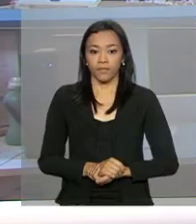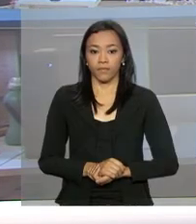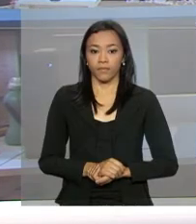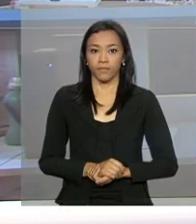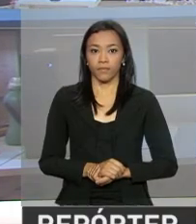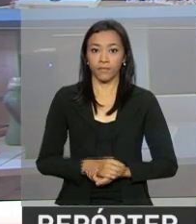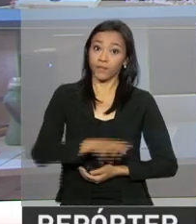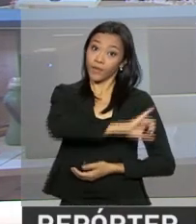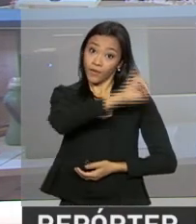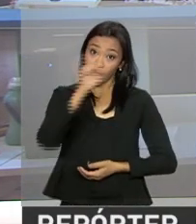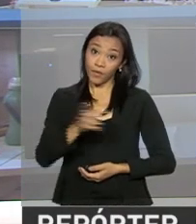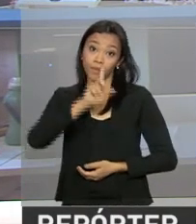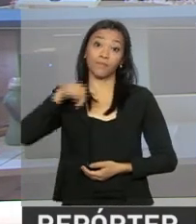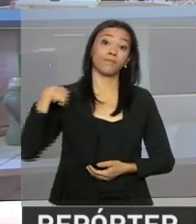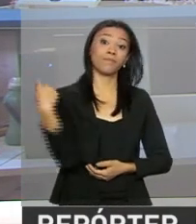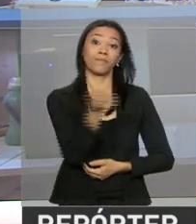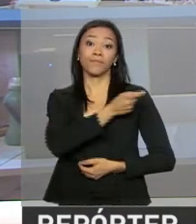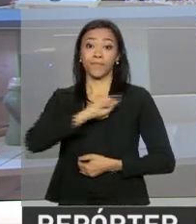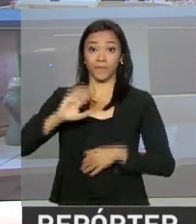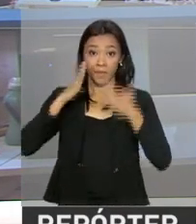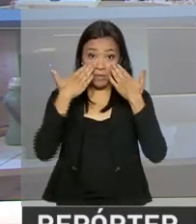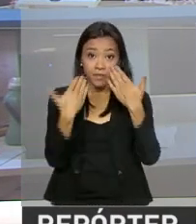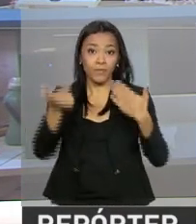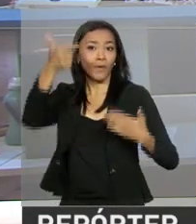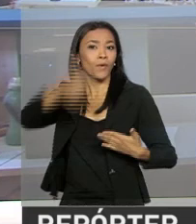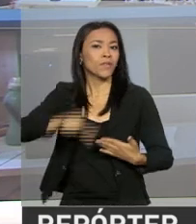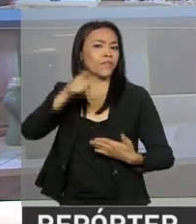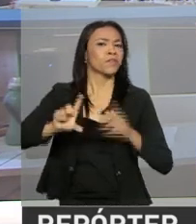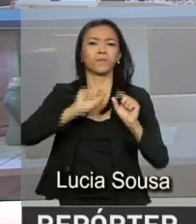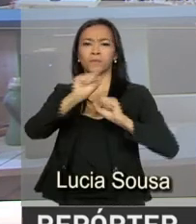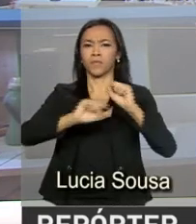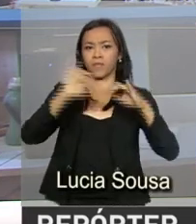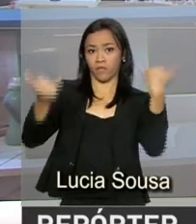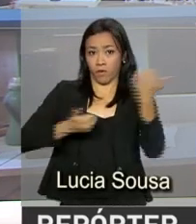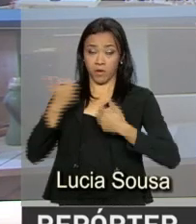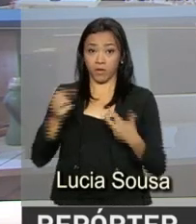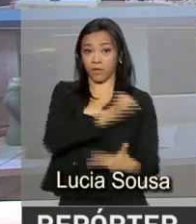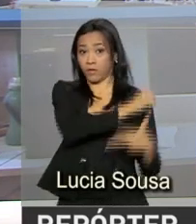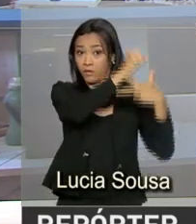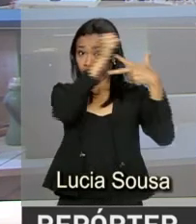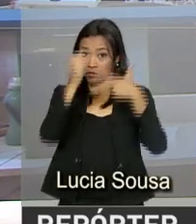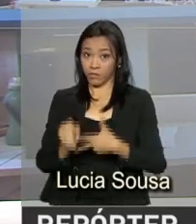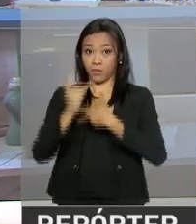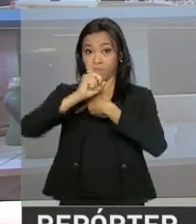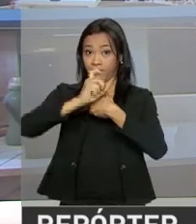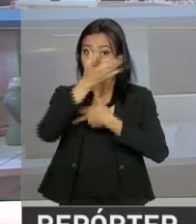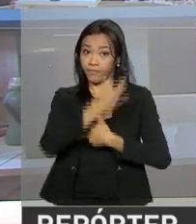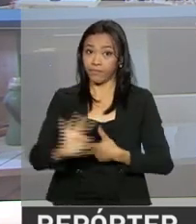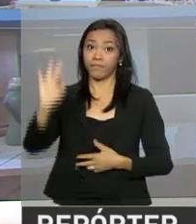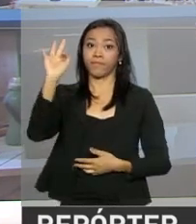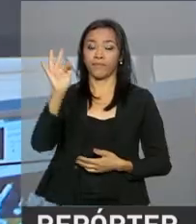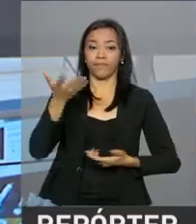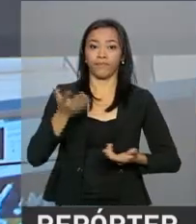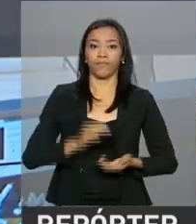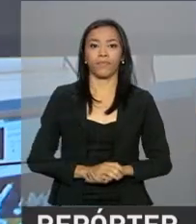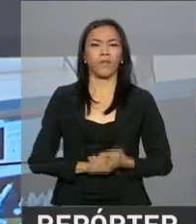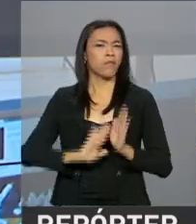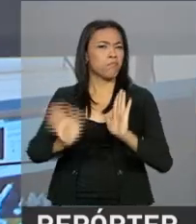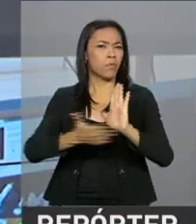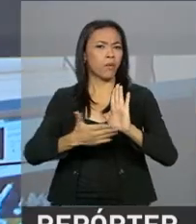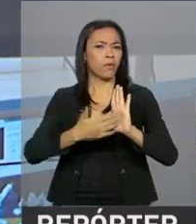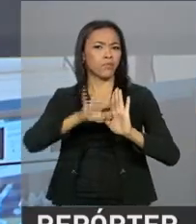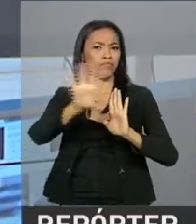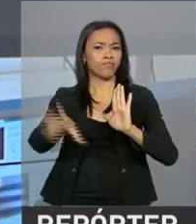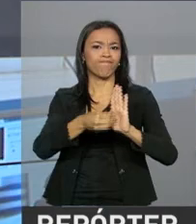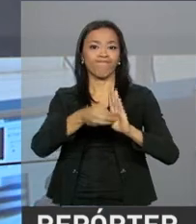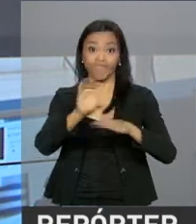olá estamos de volta com mais uma edição do repórter nbr as informações do poder executivo federal a proposta